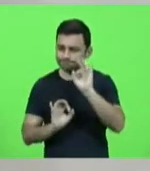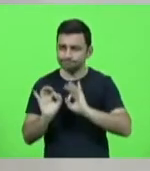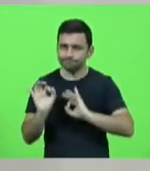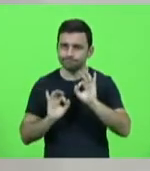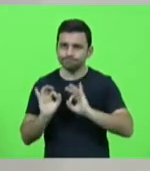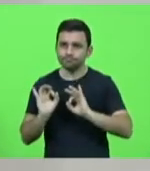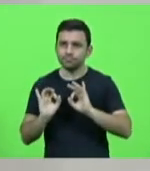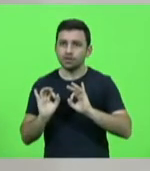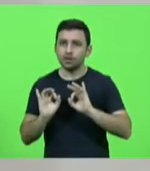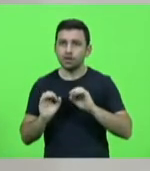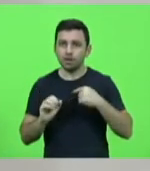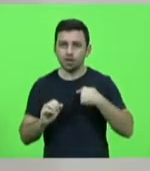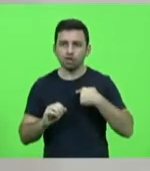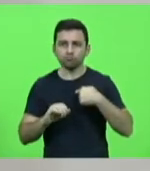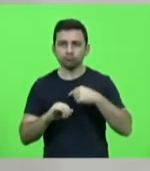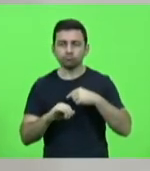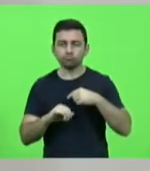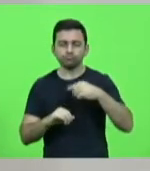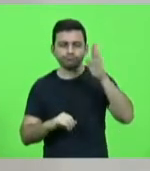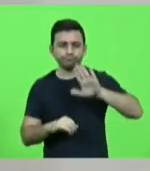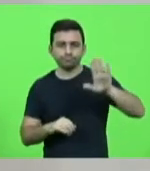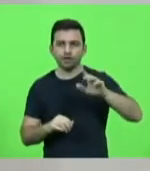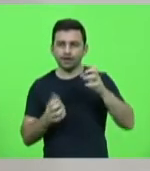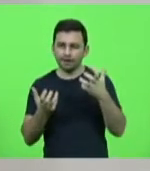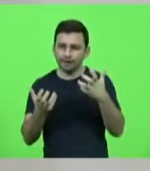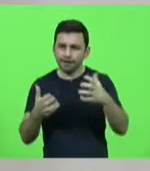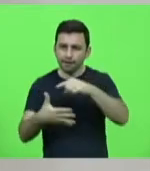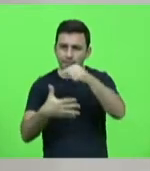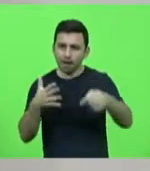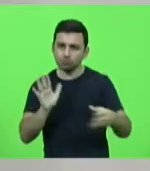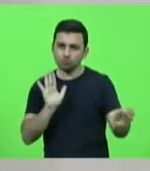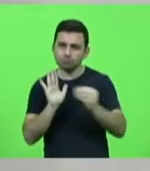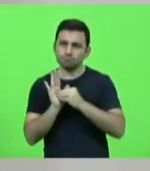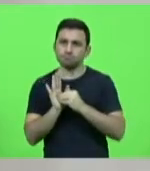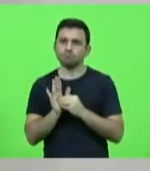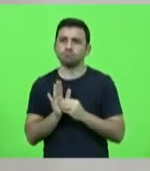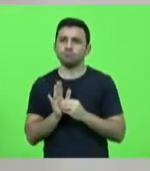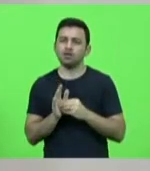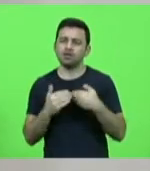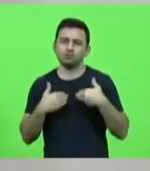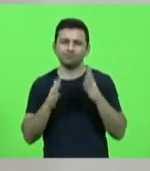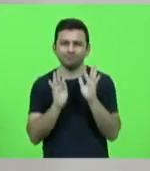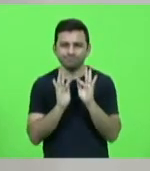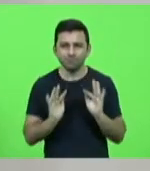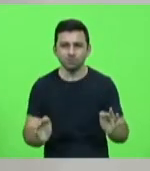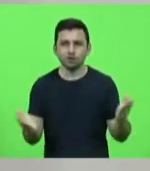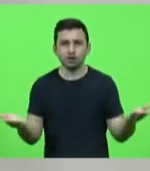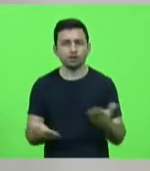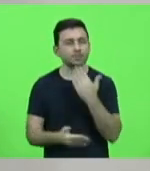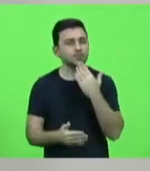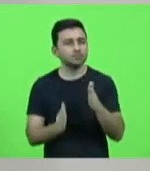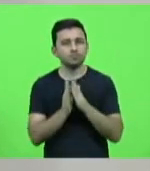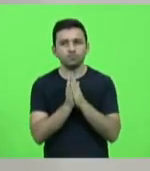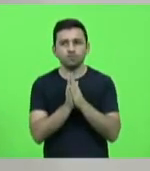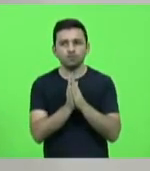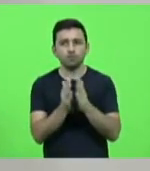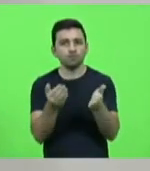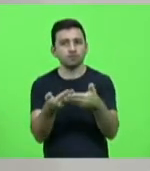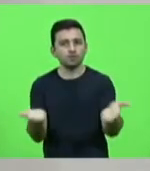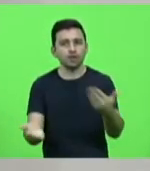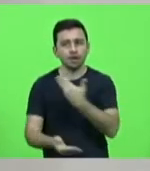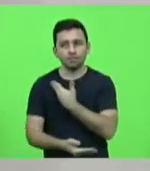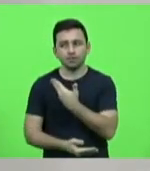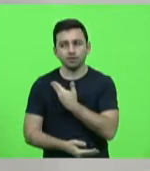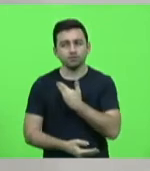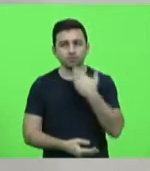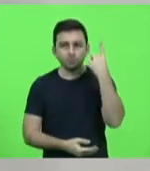colocaria nessa casa esse projeto em pauta e venho aqui com muita humildade pedir a esse parlamento e aos meus colegas